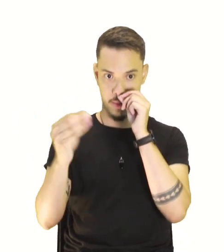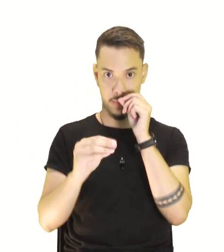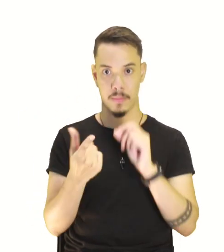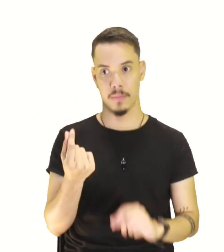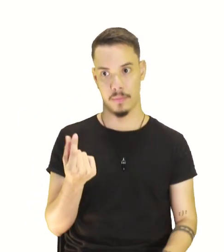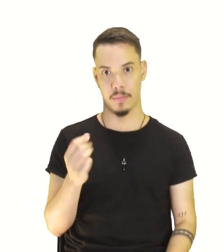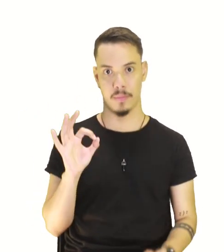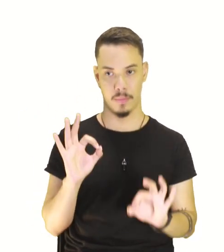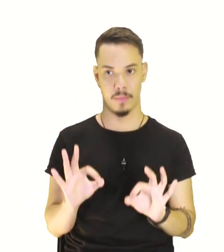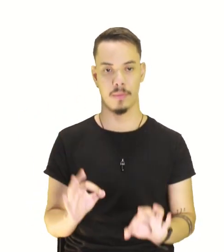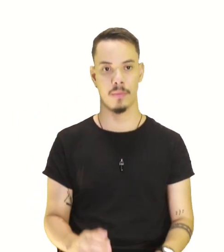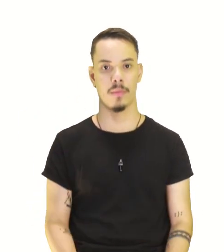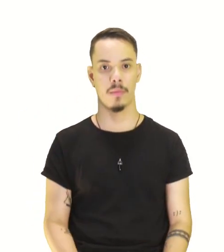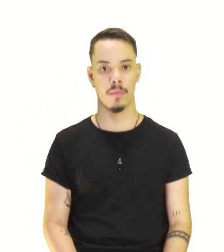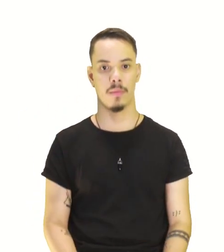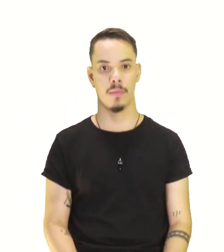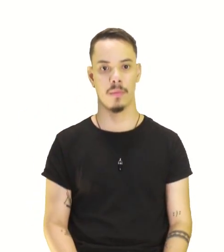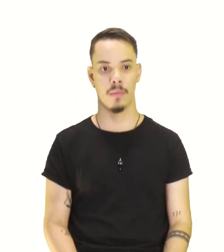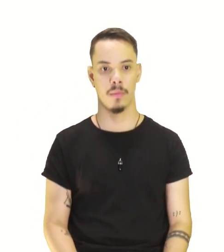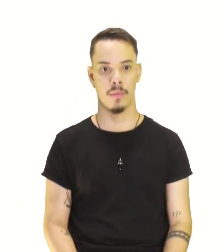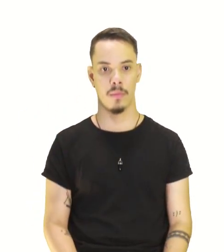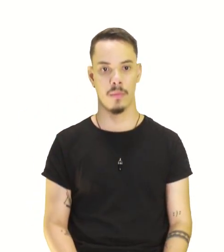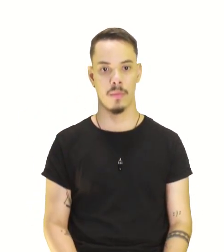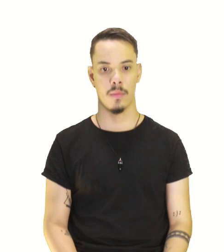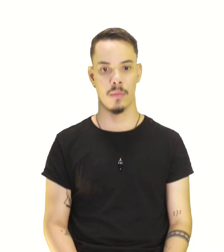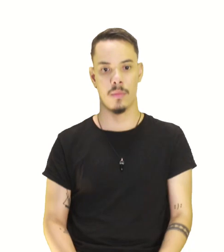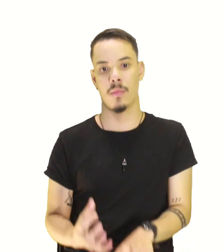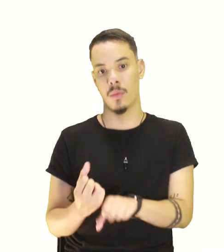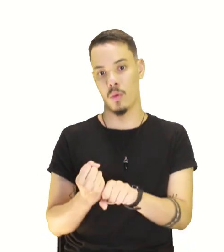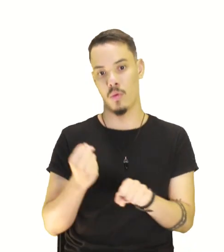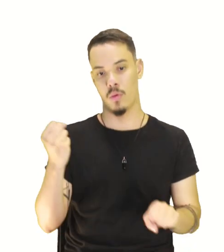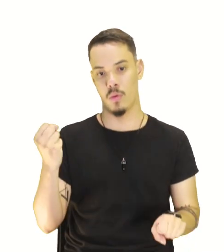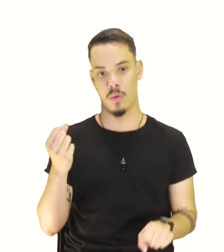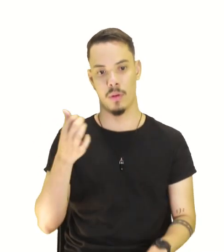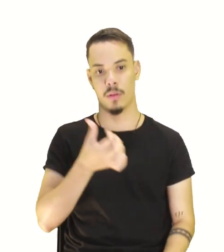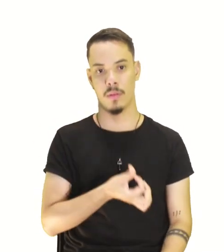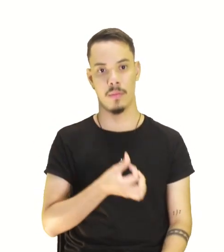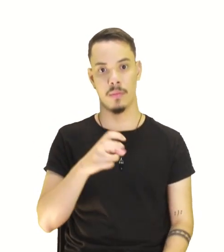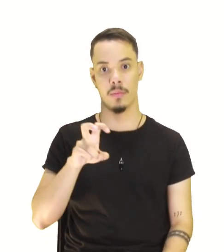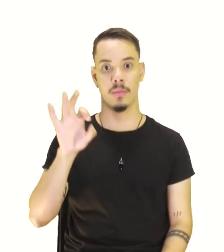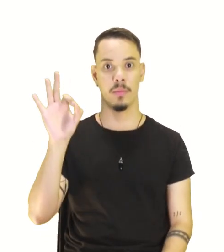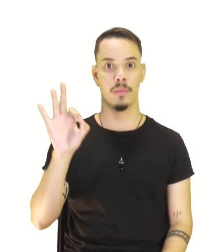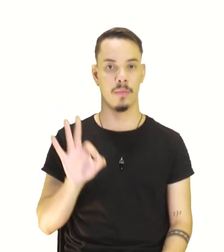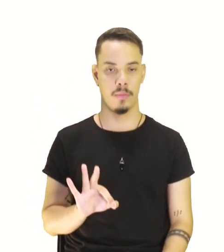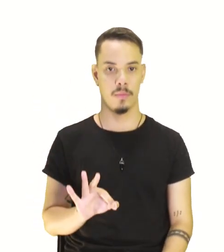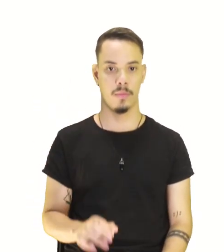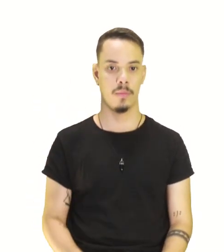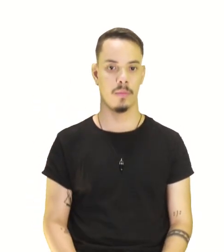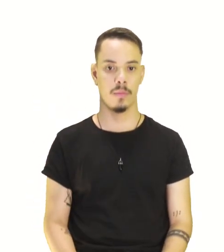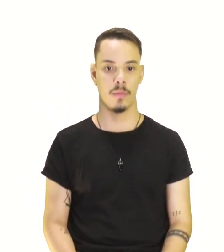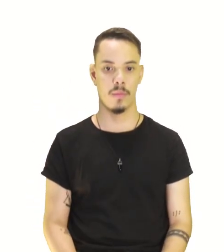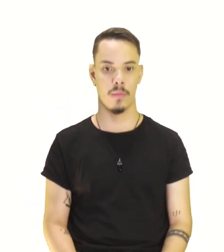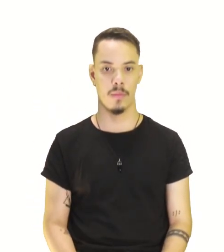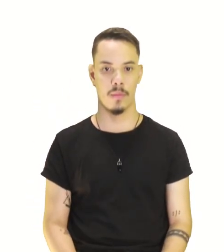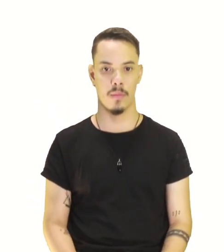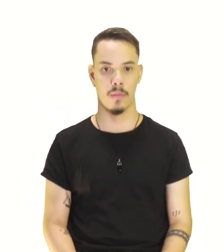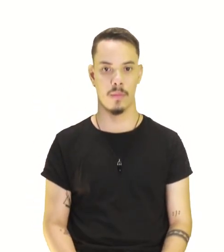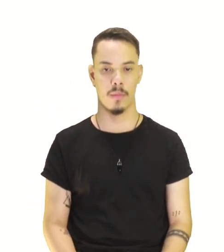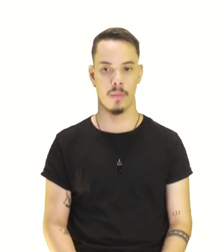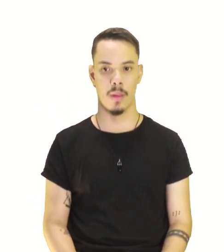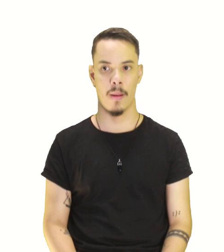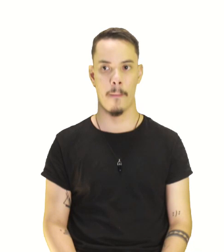Beleza. Agora vamos ver o seguinte, o lucro é 65%. Uma porcentagemzinha rápida, de maneira bem